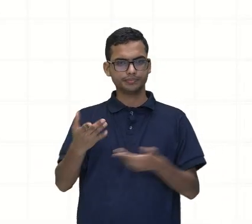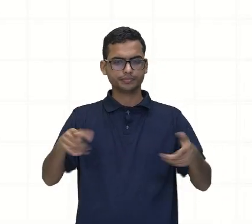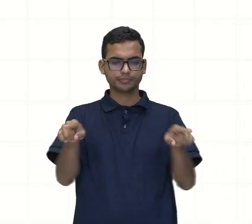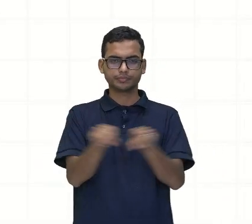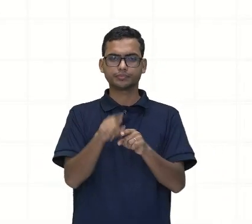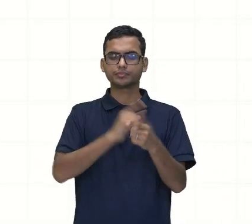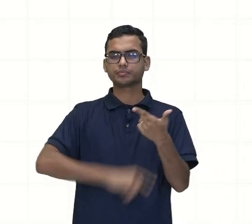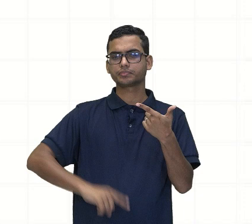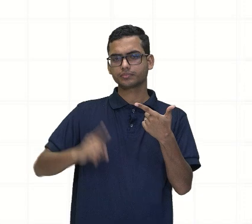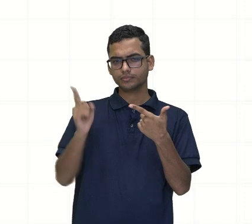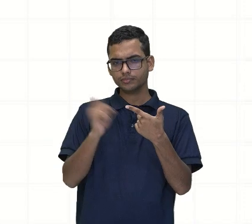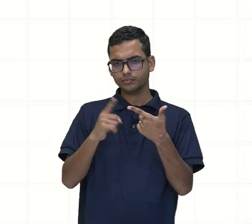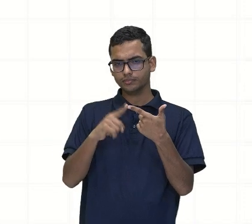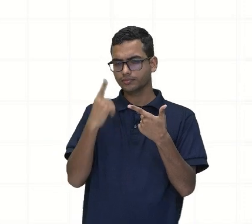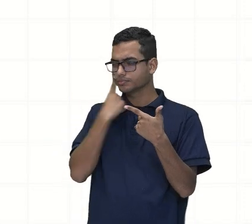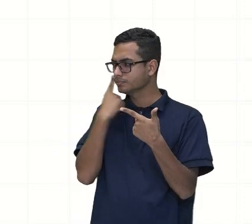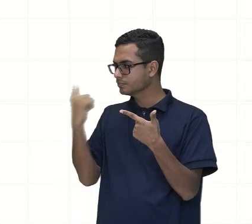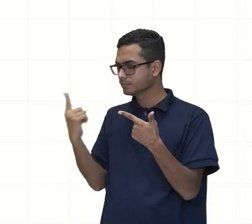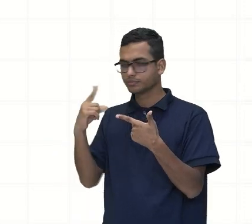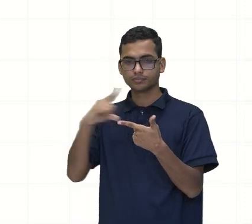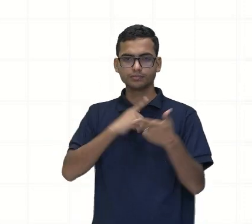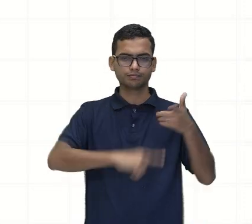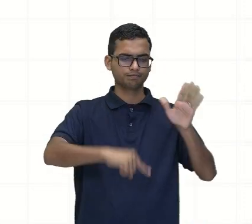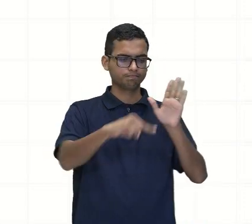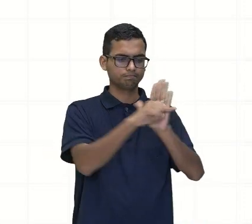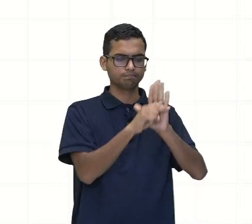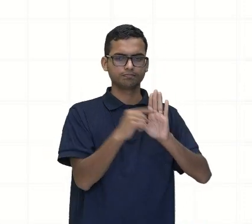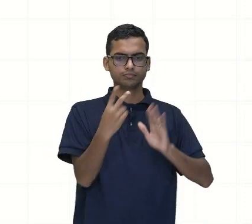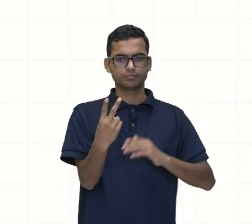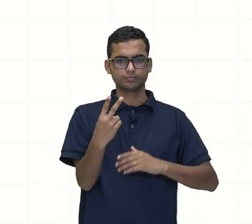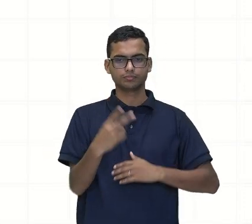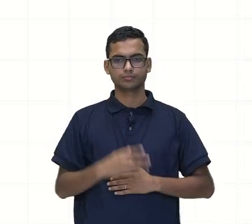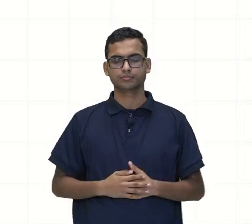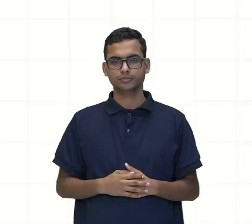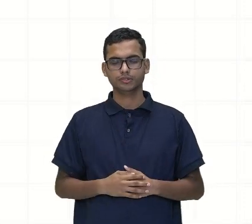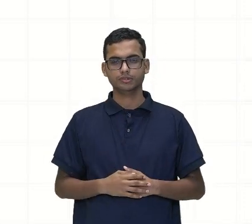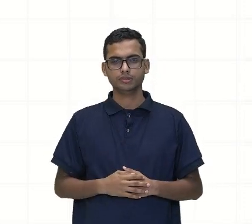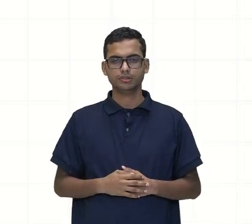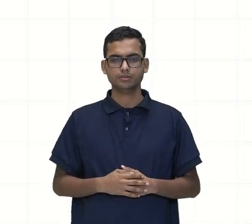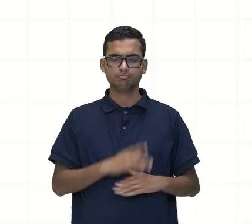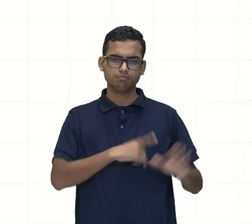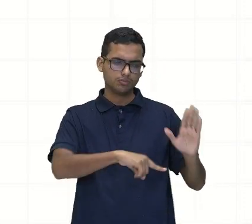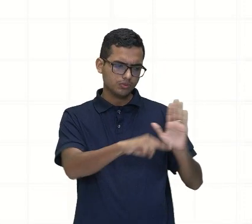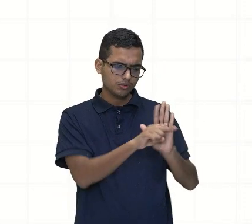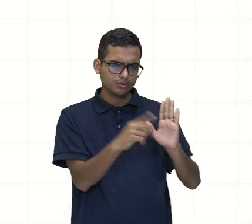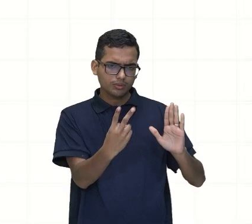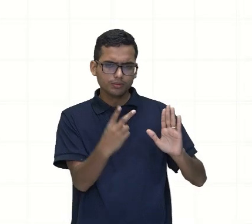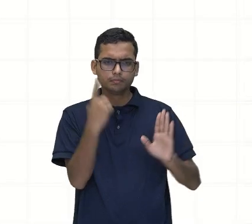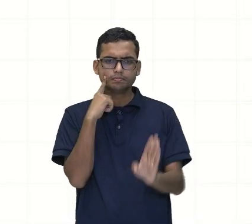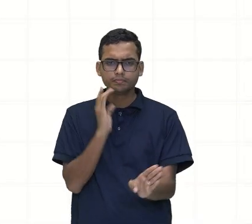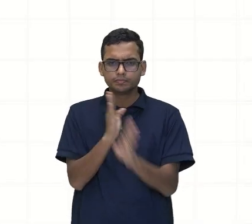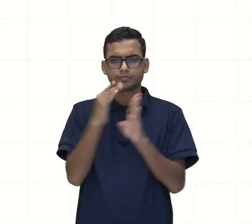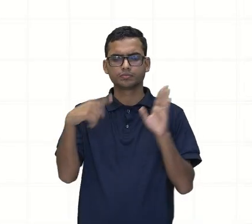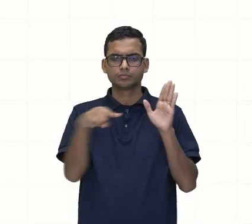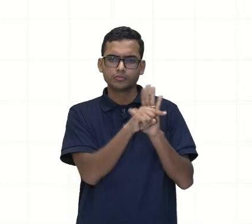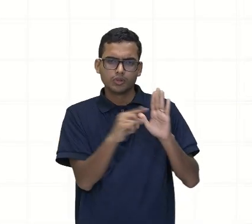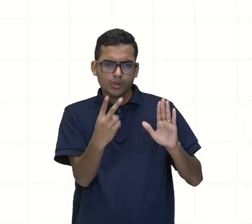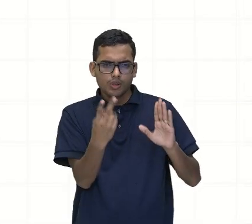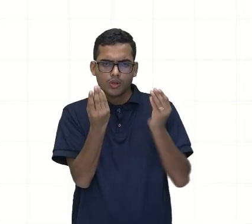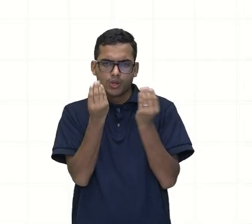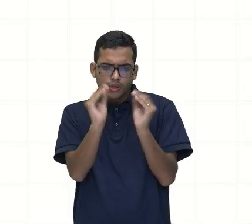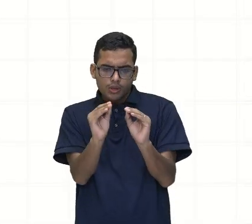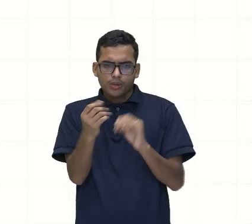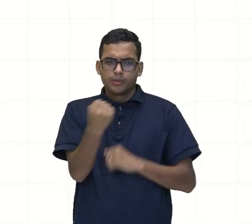Alegre está com menos 2 graus Celsius. Então, vamos encontrar o menos 2 na reta